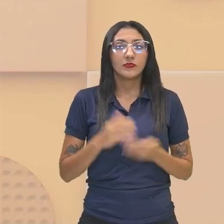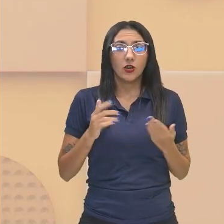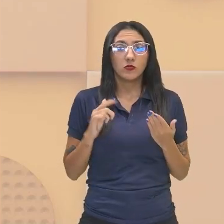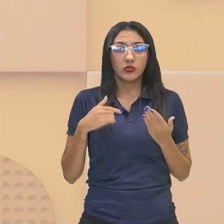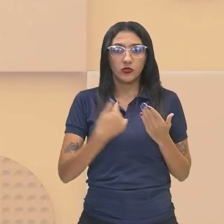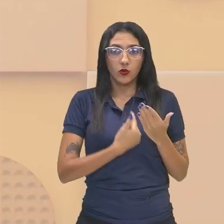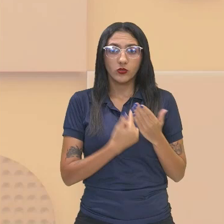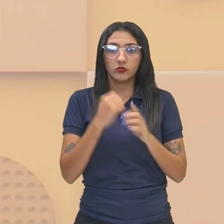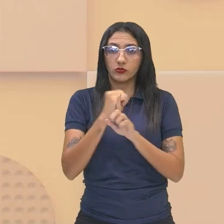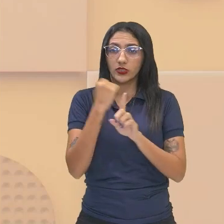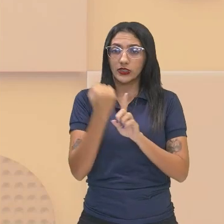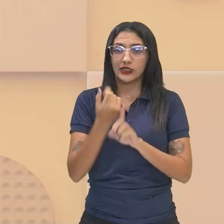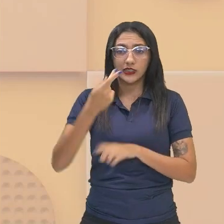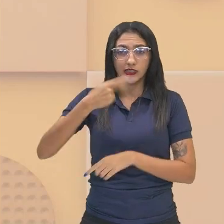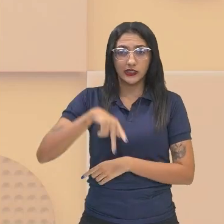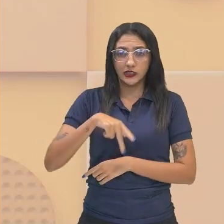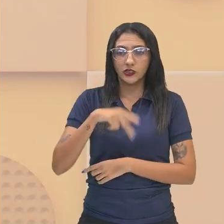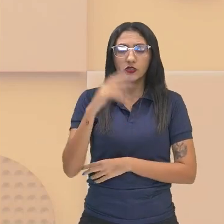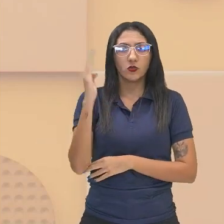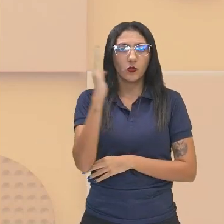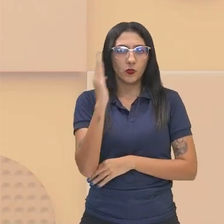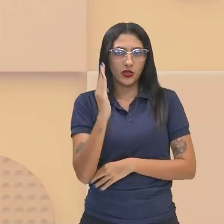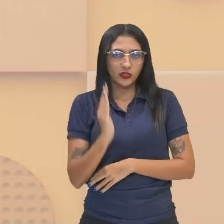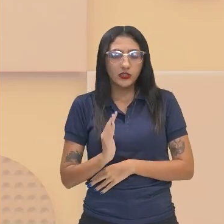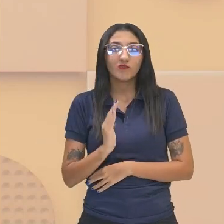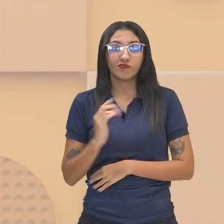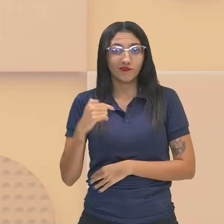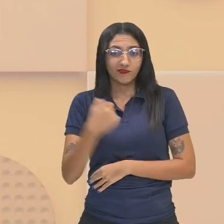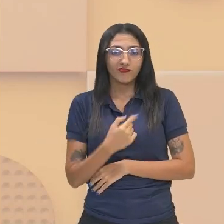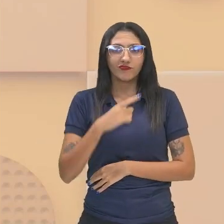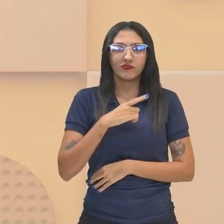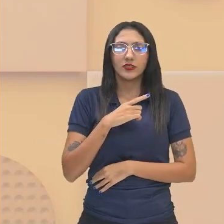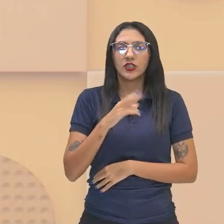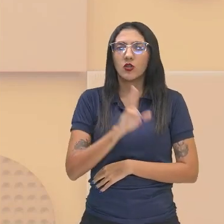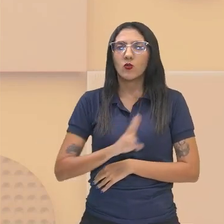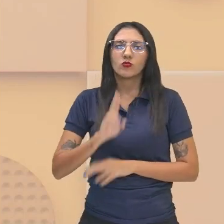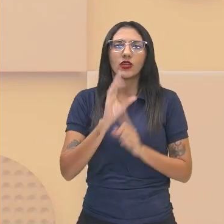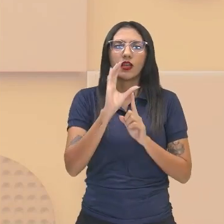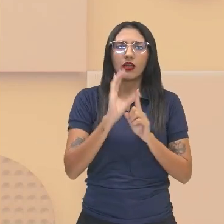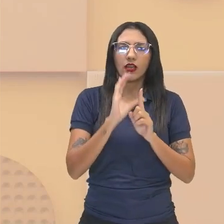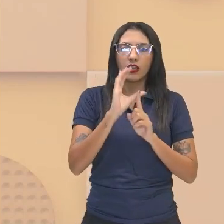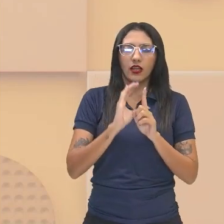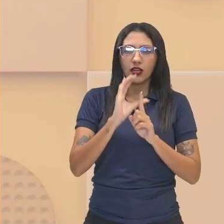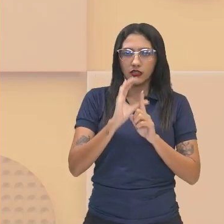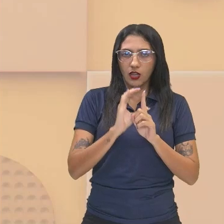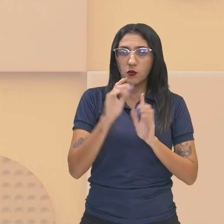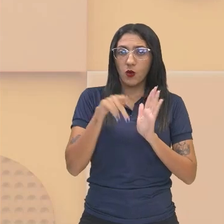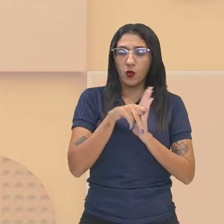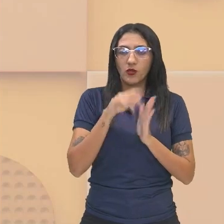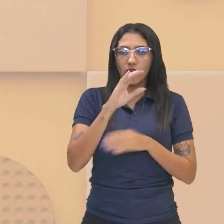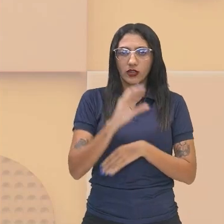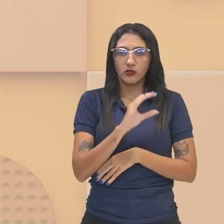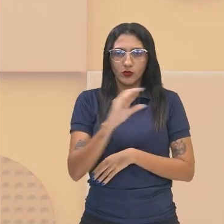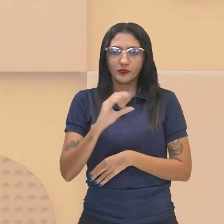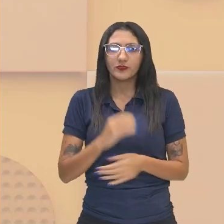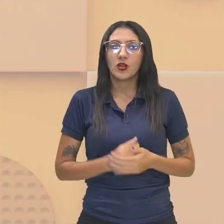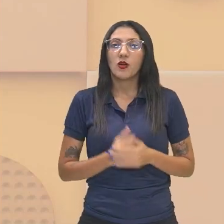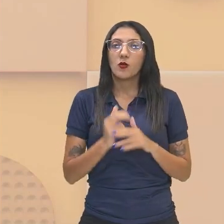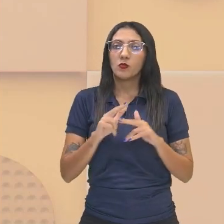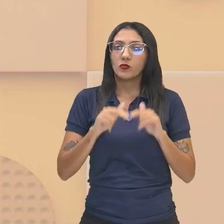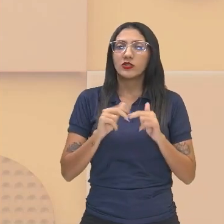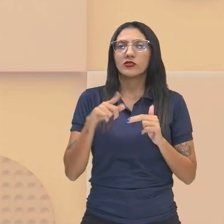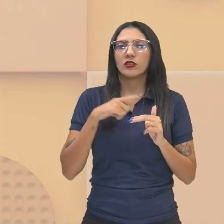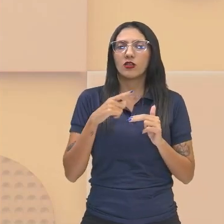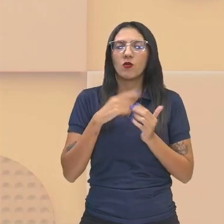sociedade brasileira, ok? Nós adotamos, então, o calendário cristão. Por isso que, para a gente, o nascimento de Cristo é o ponto